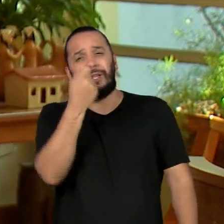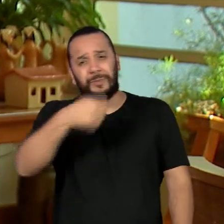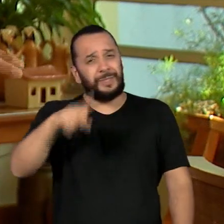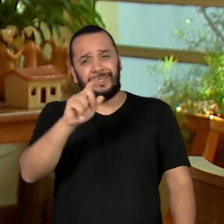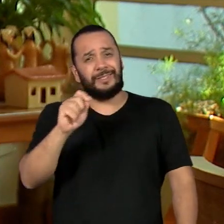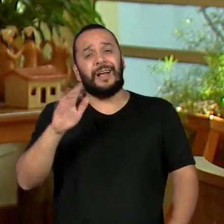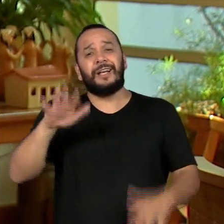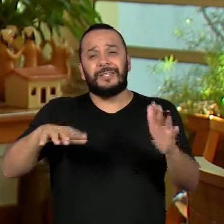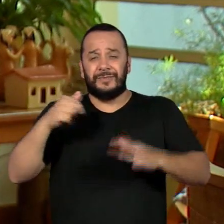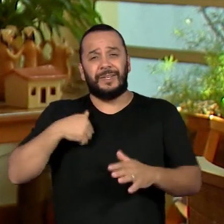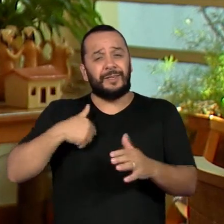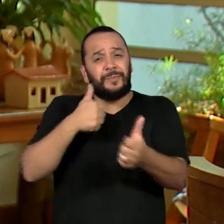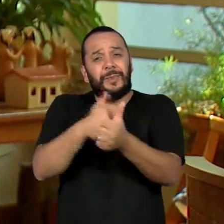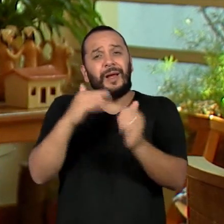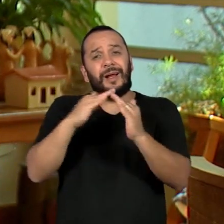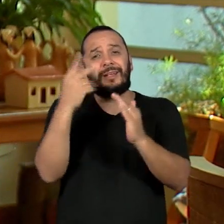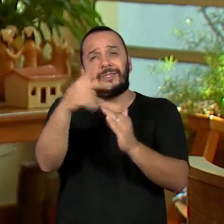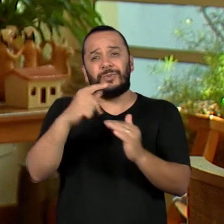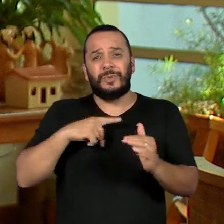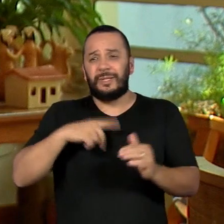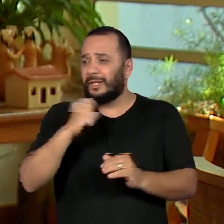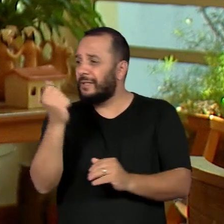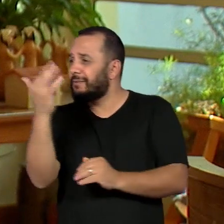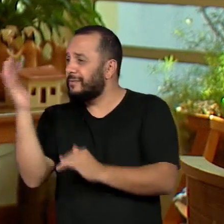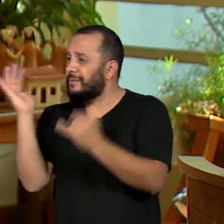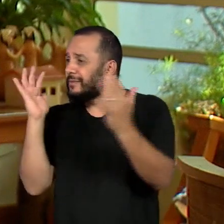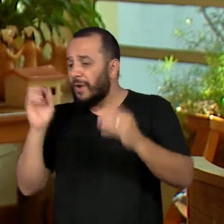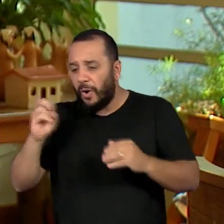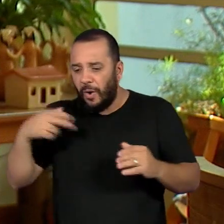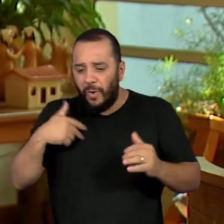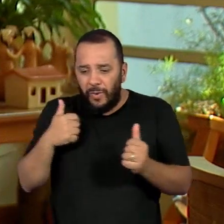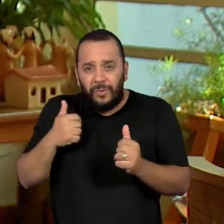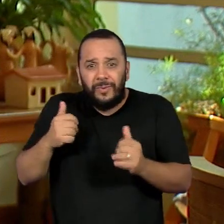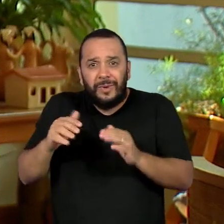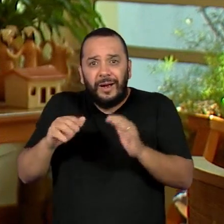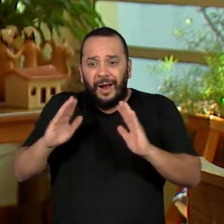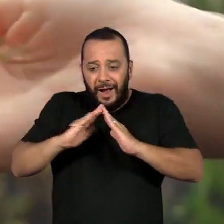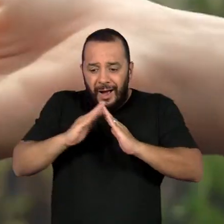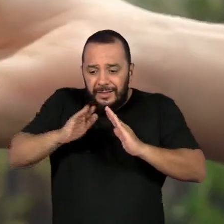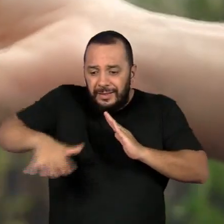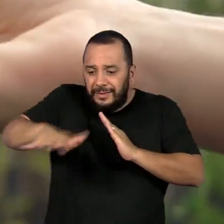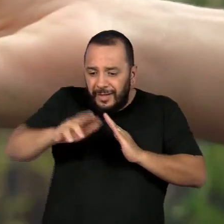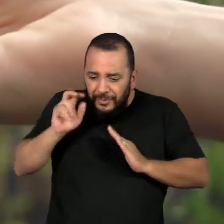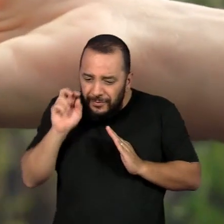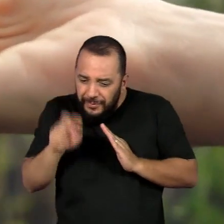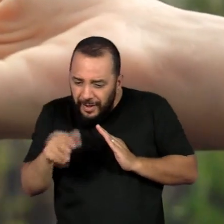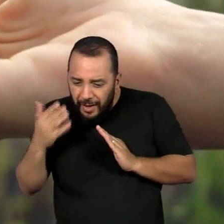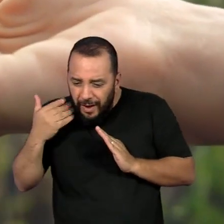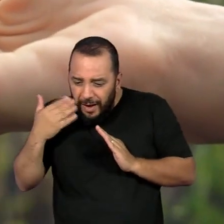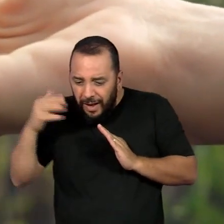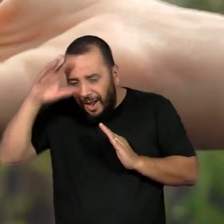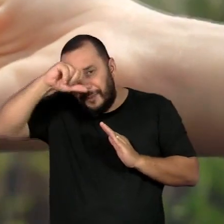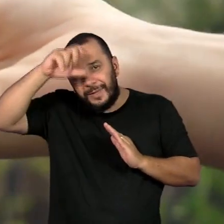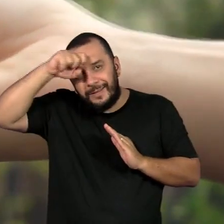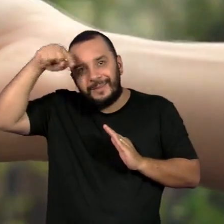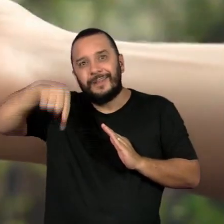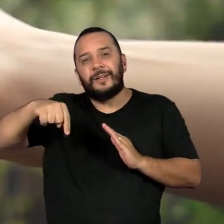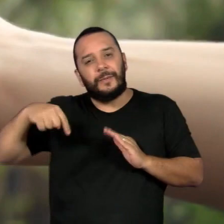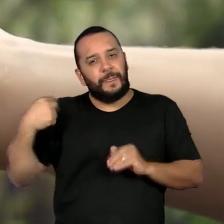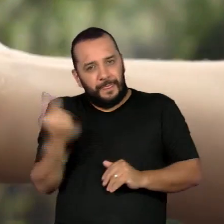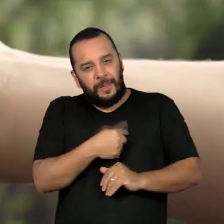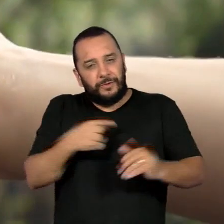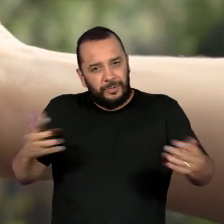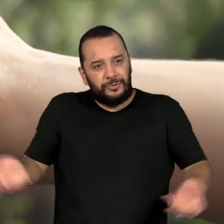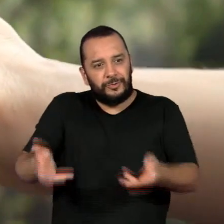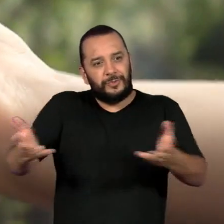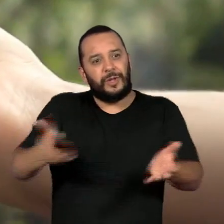lá, traçar um raio de 1,5 metro e olhar para aquilo que você vai ver muitas coisas. E a gente quer estimular esse começo, para que as pessoas tenham